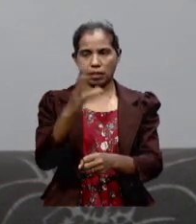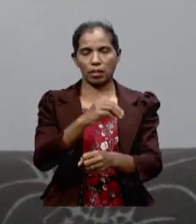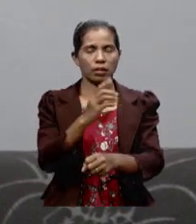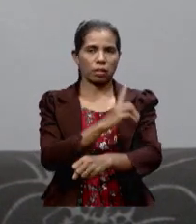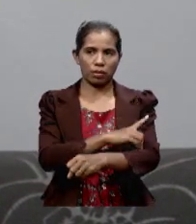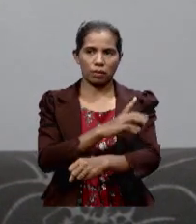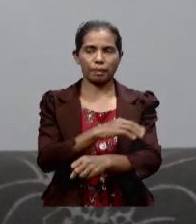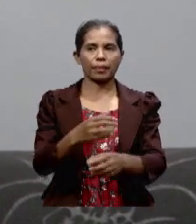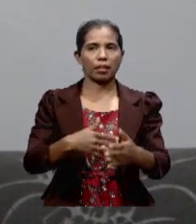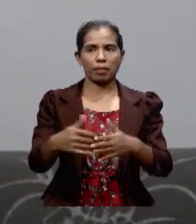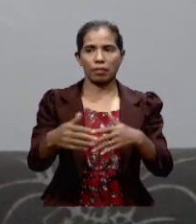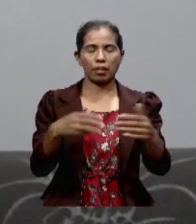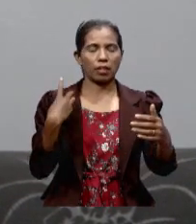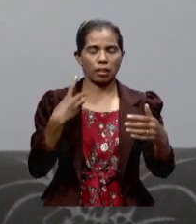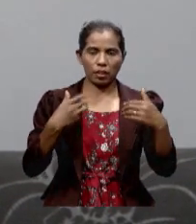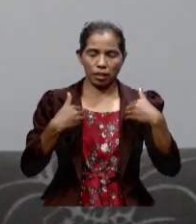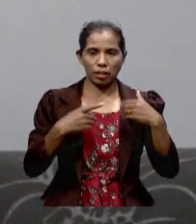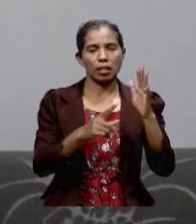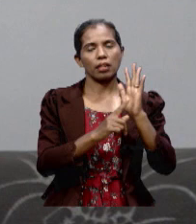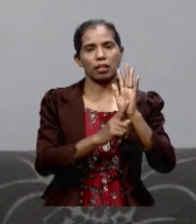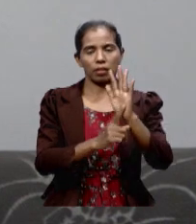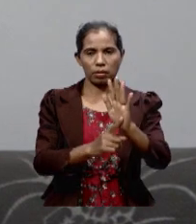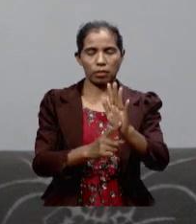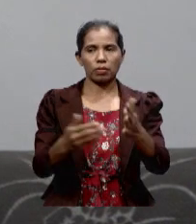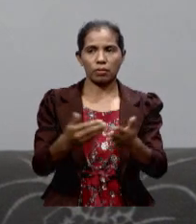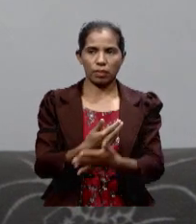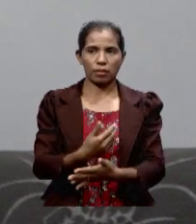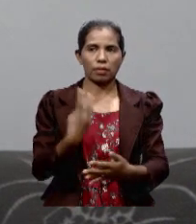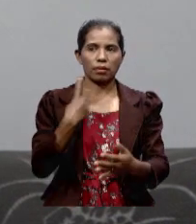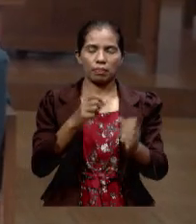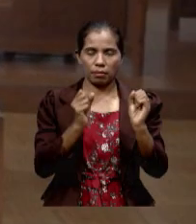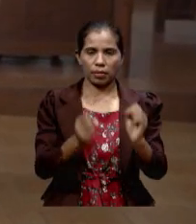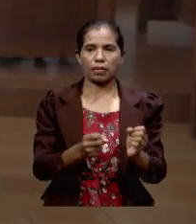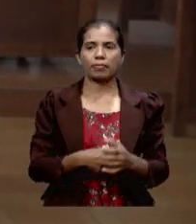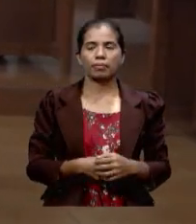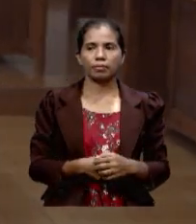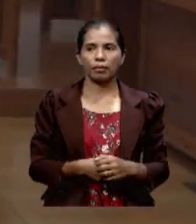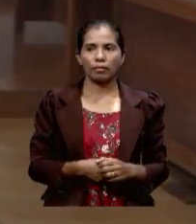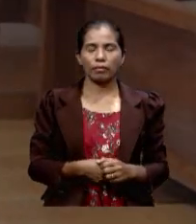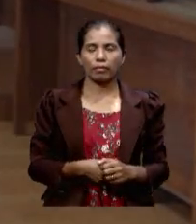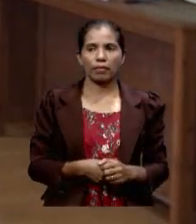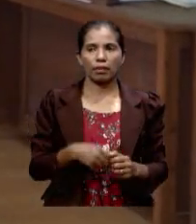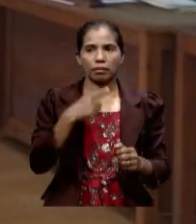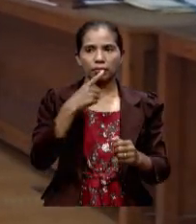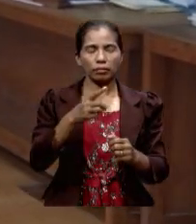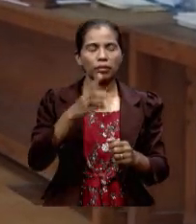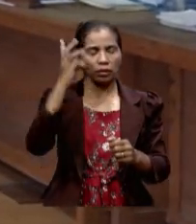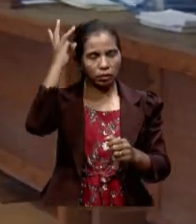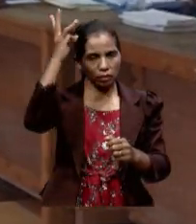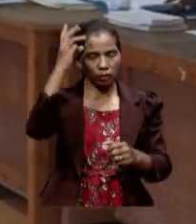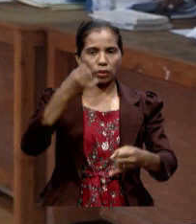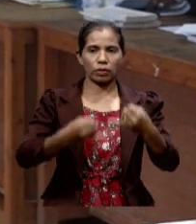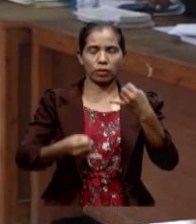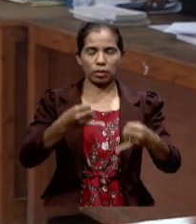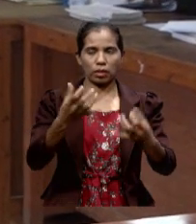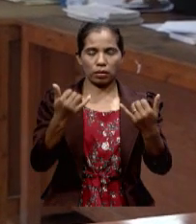prazo. Depende ita é aprovas fung, ita vai lhe tamba. Elabora recurso extraordinário, vai lhe tamba. Advogado ne mos preocupa hola lauk justiça ne beda